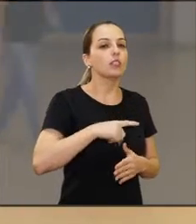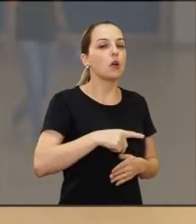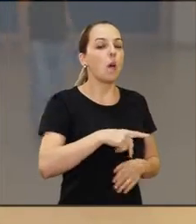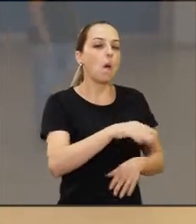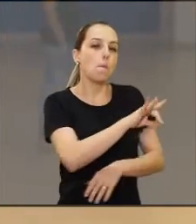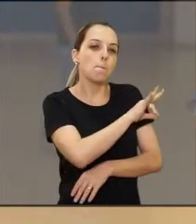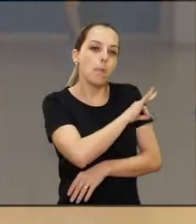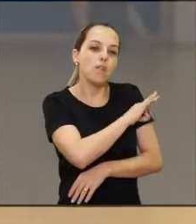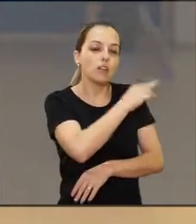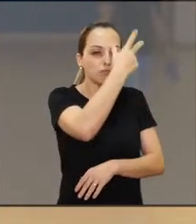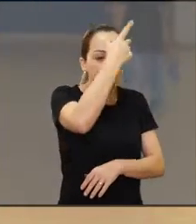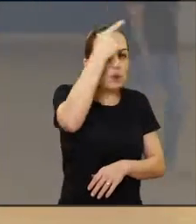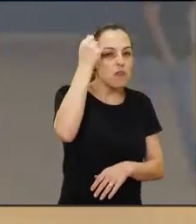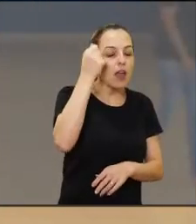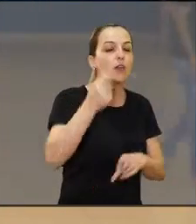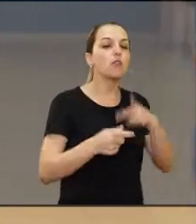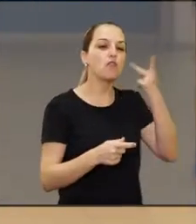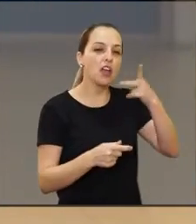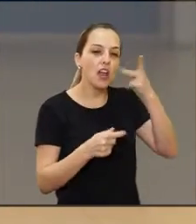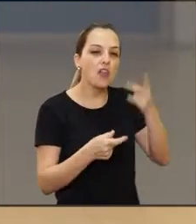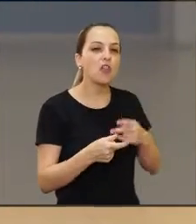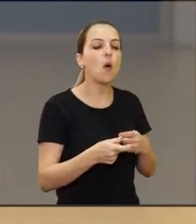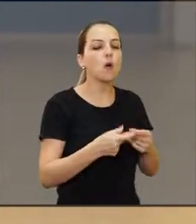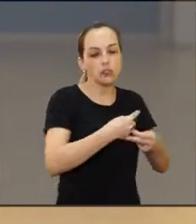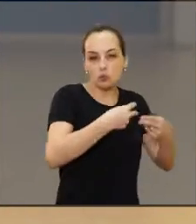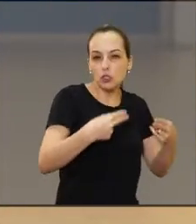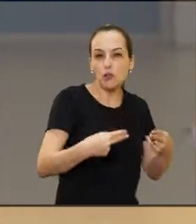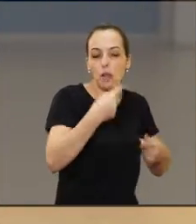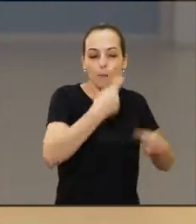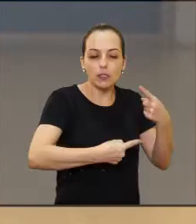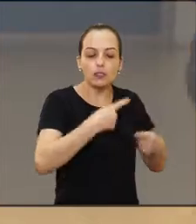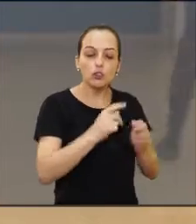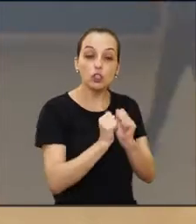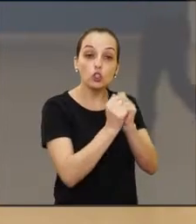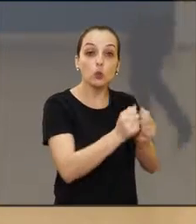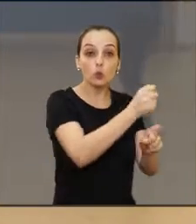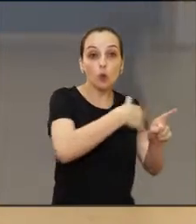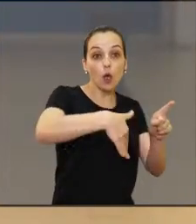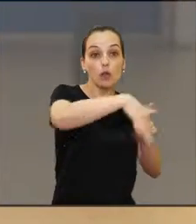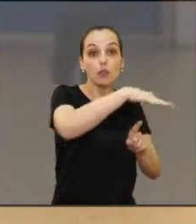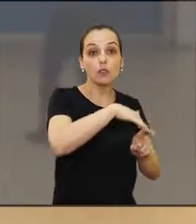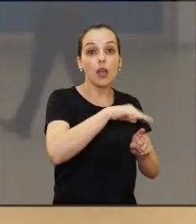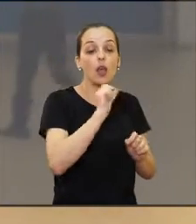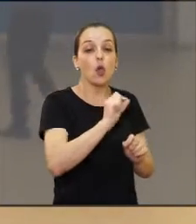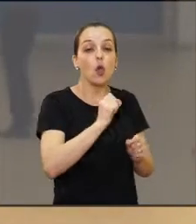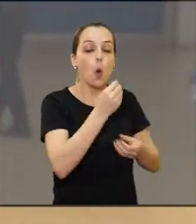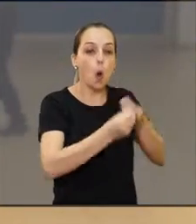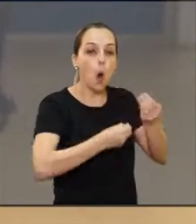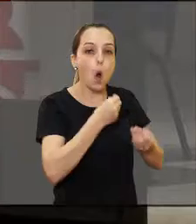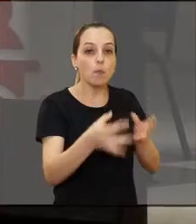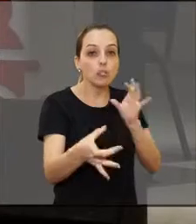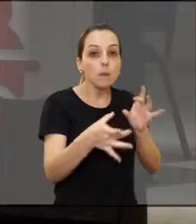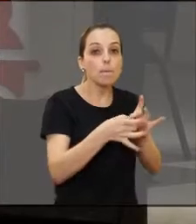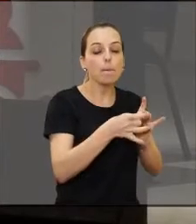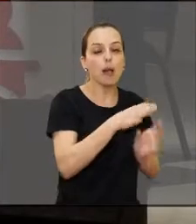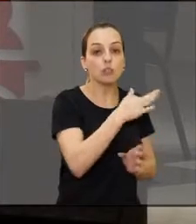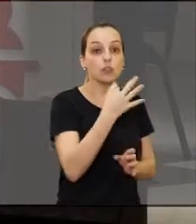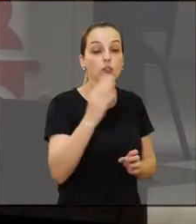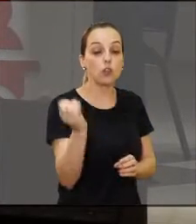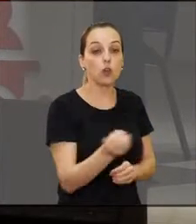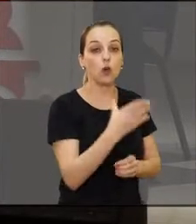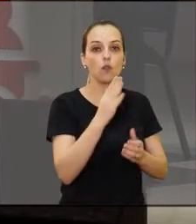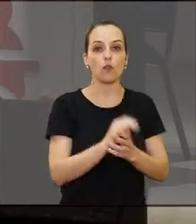prefeitos, vereadores, autoridades da região para debater junto com a sociedade o que a gente espera dessa repactuação.